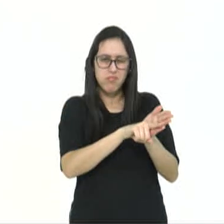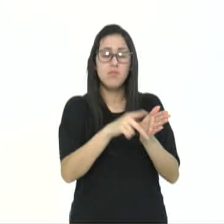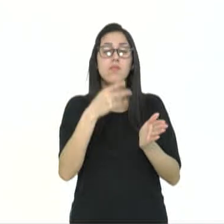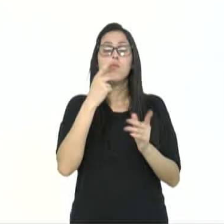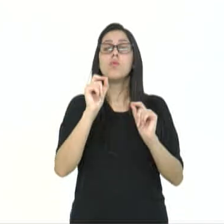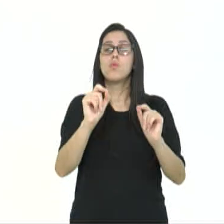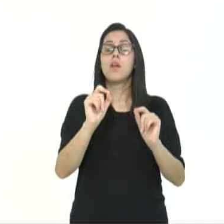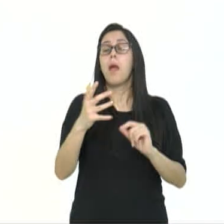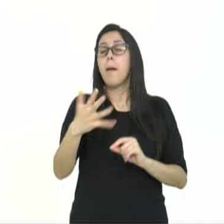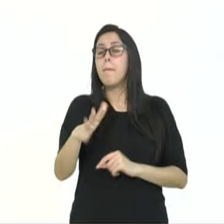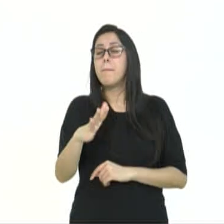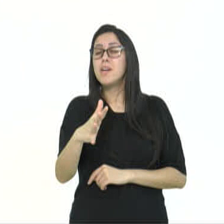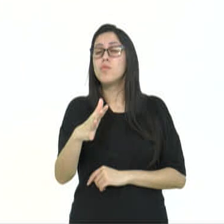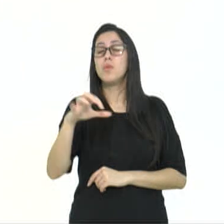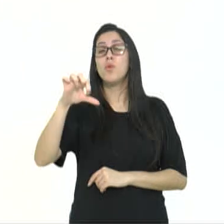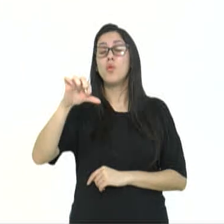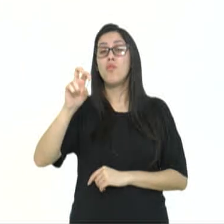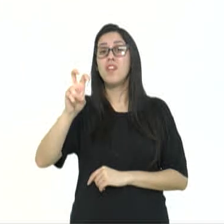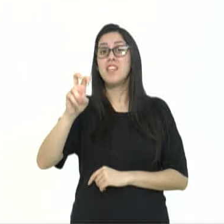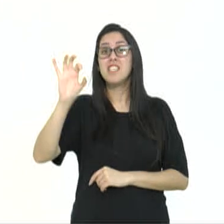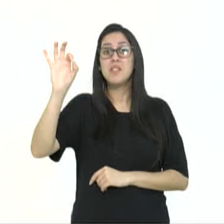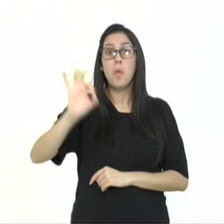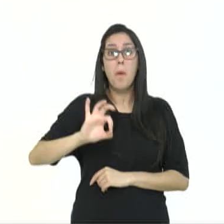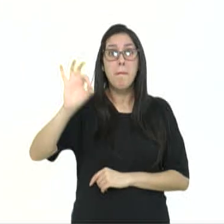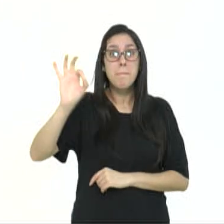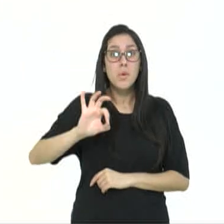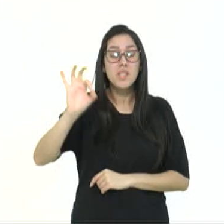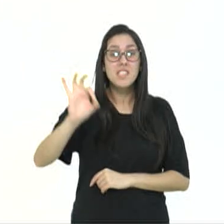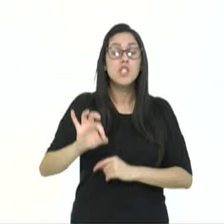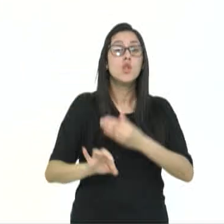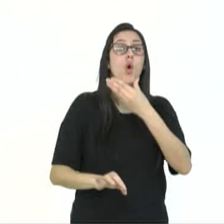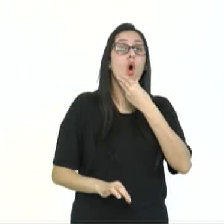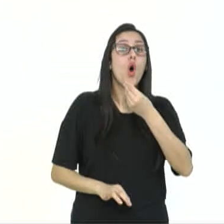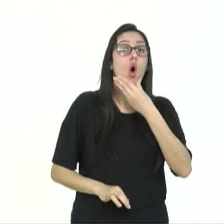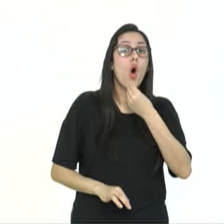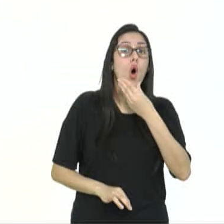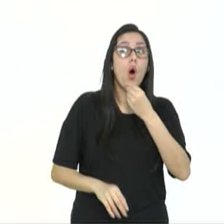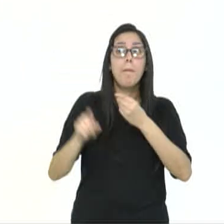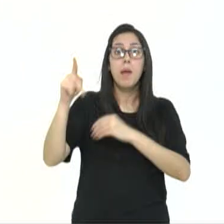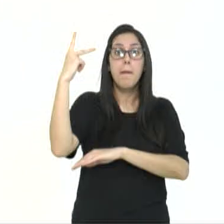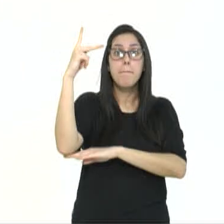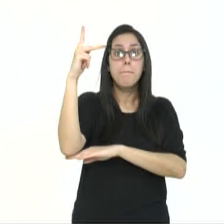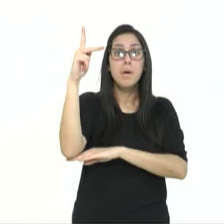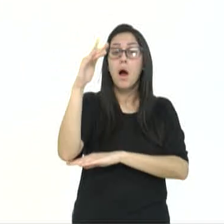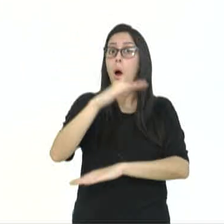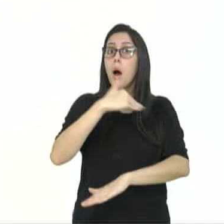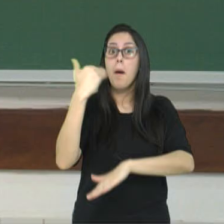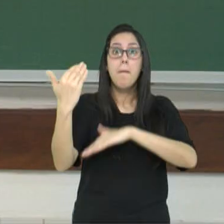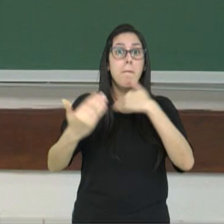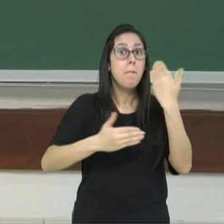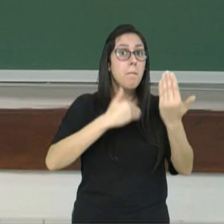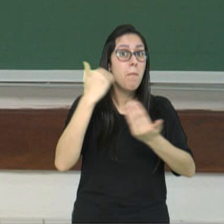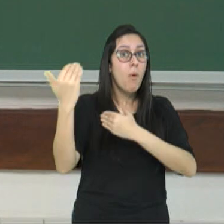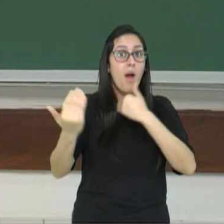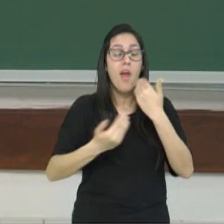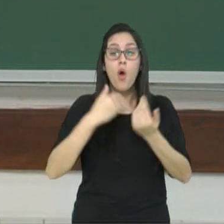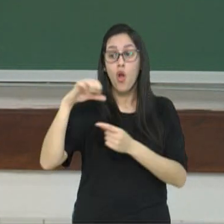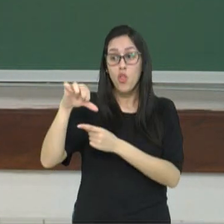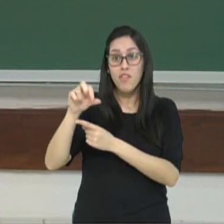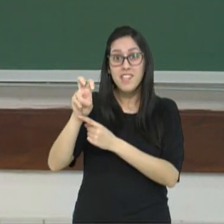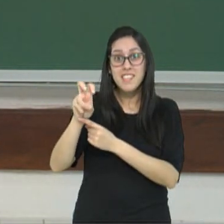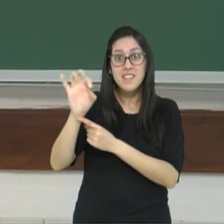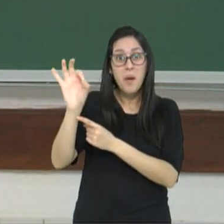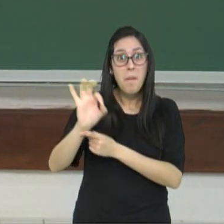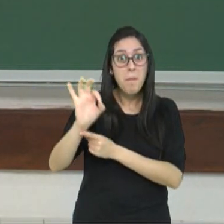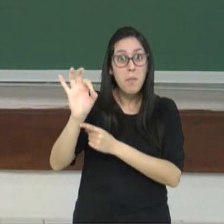aproximadamente 95% da população masculina adulta do Paraguai. Diz que praticamente depois do fim da guerra, o Paraguai